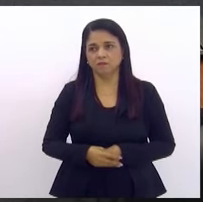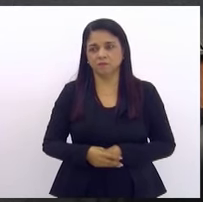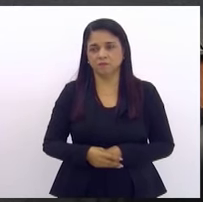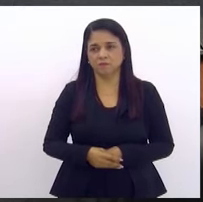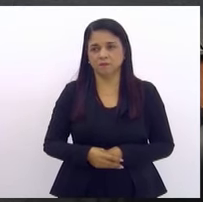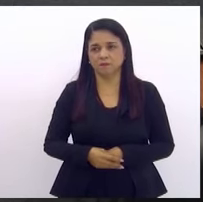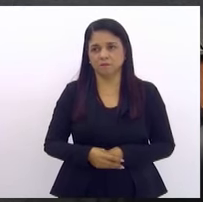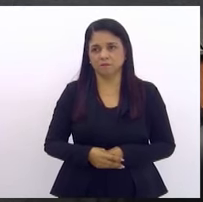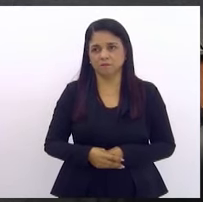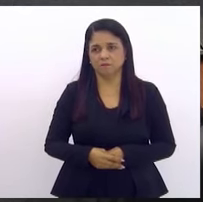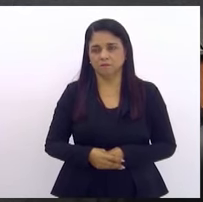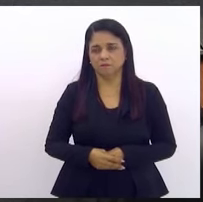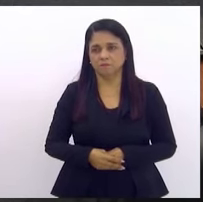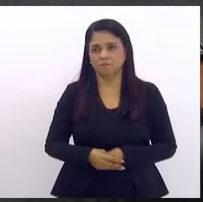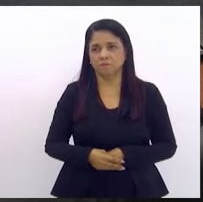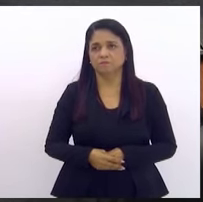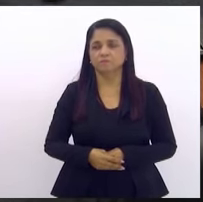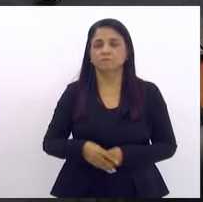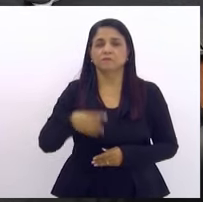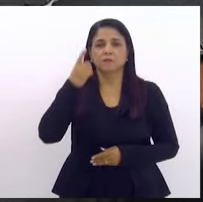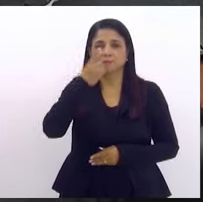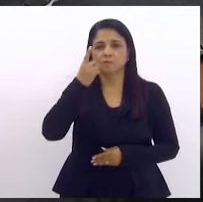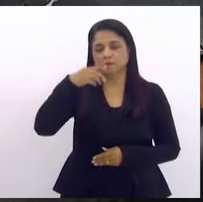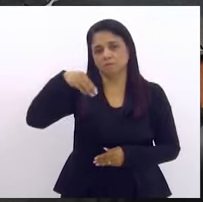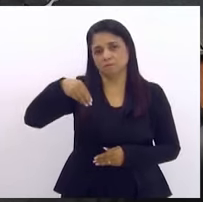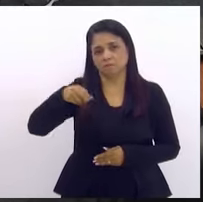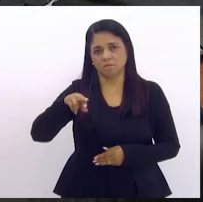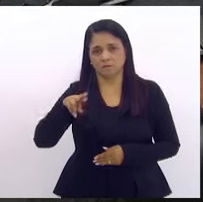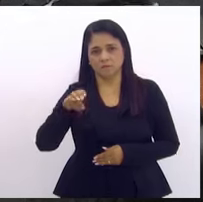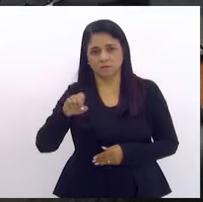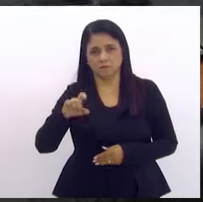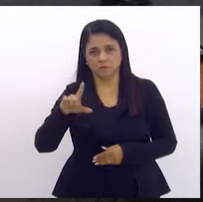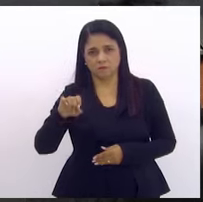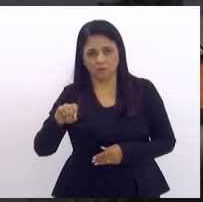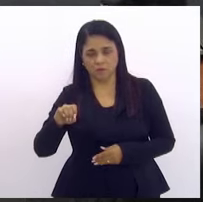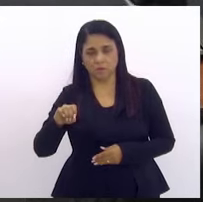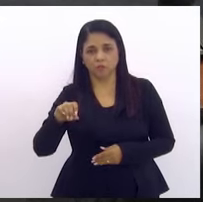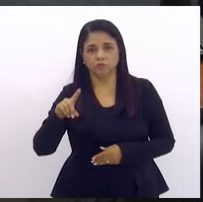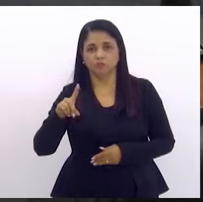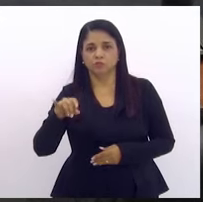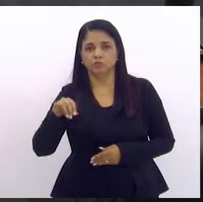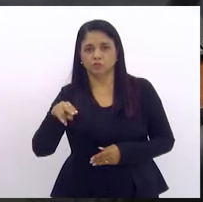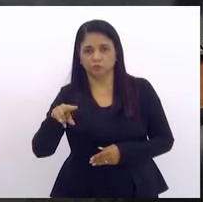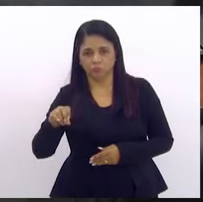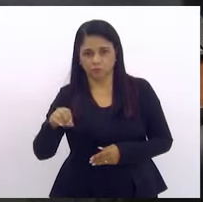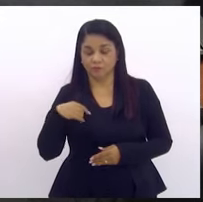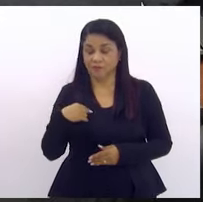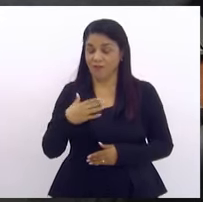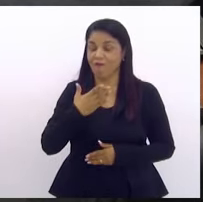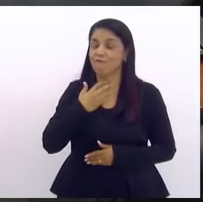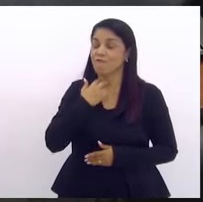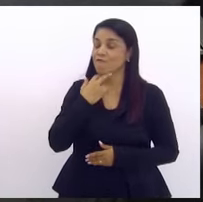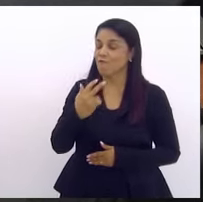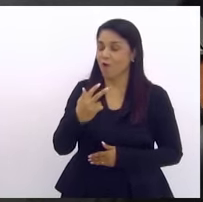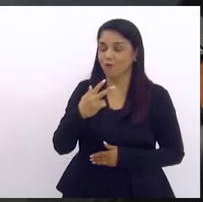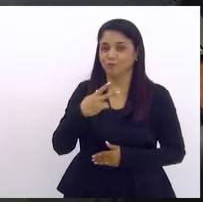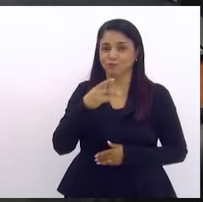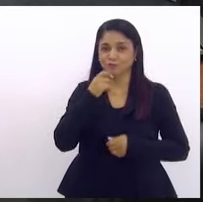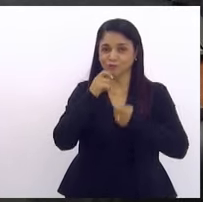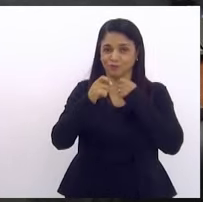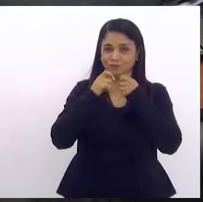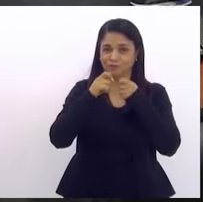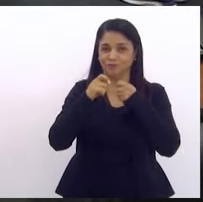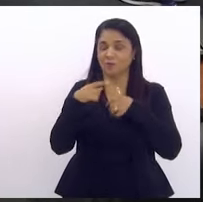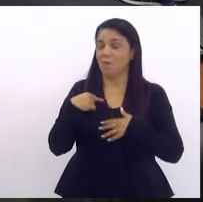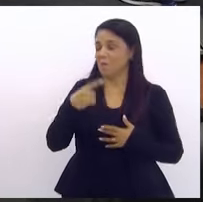Deputado Serafim. Ah, Marcelo Dino, por favor. Mais uma vez vai querer dar essa uma volta. Essa voz de locutor entrou, achei que era Serafine, era o Marcelo Dino, o